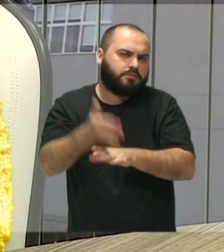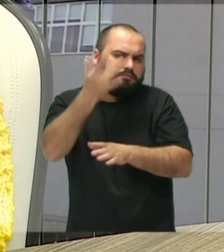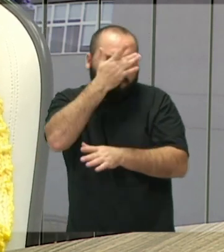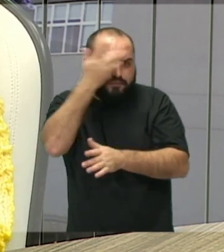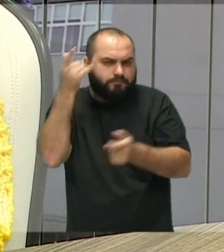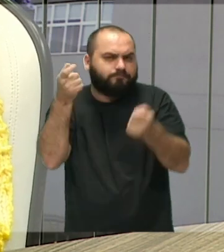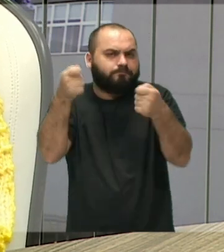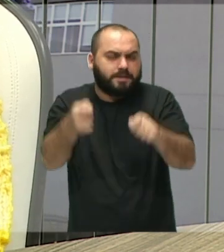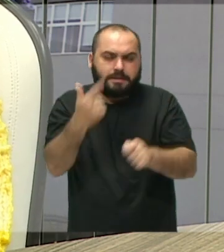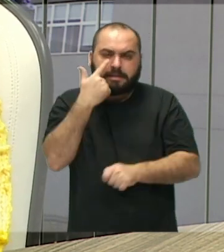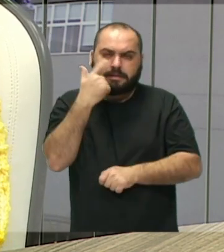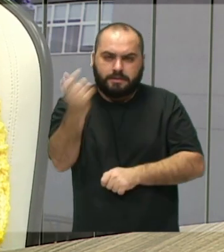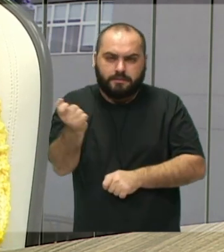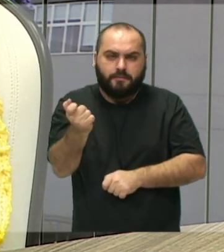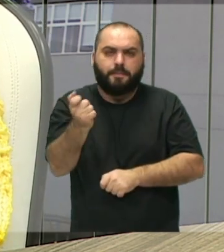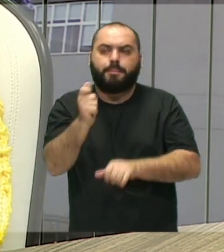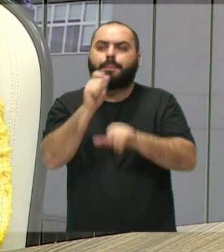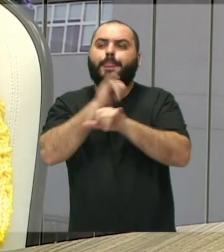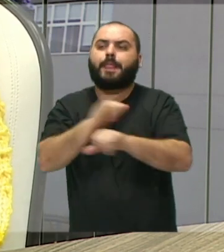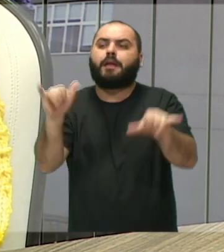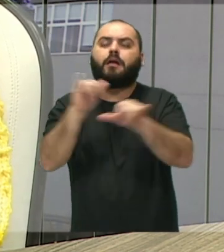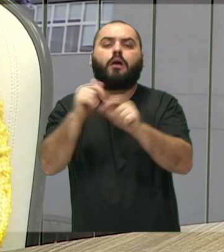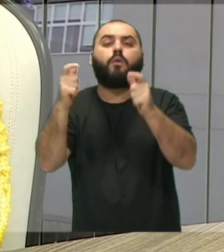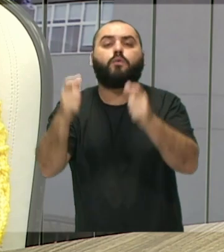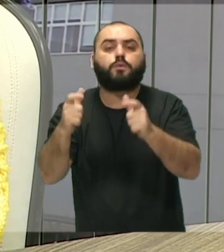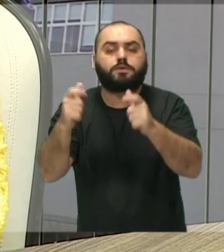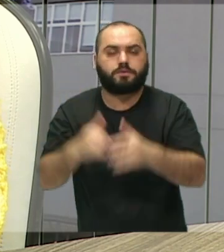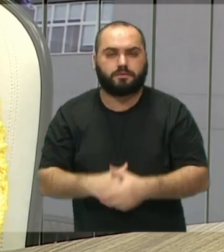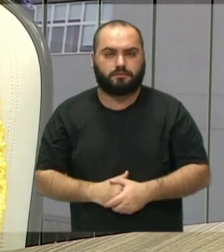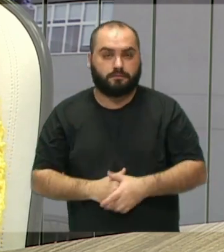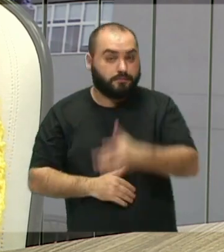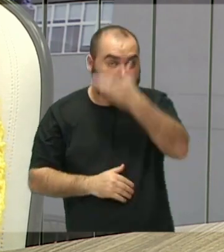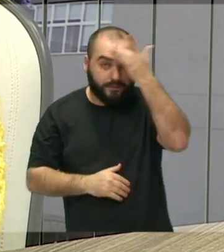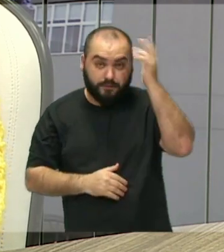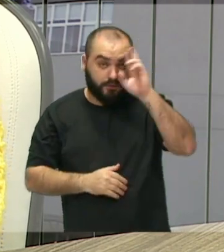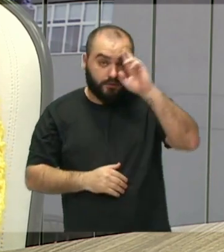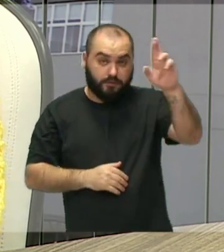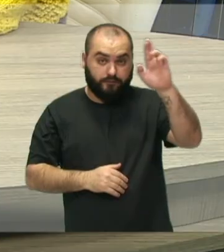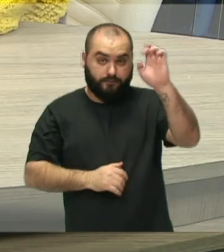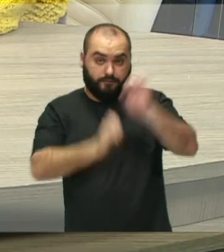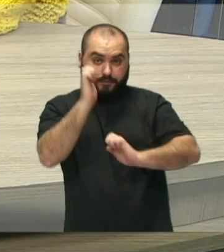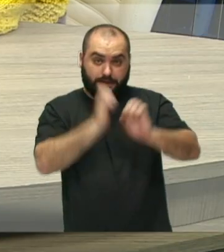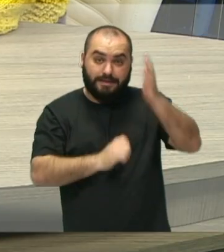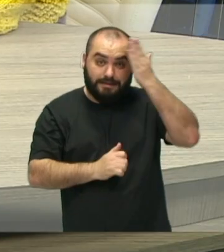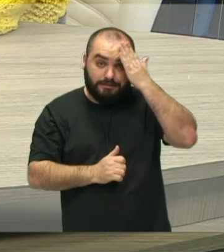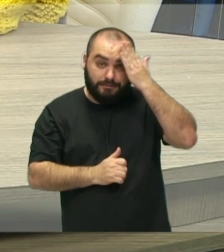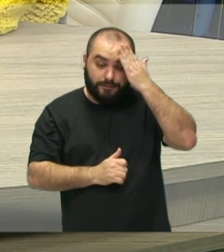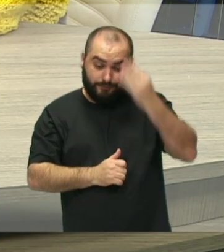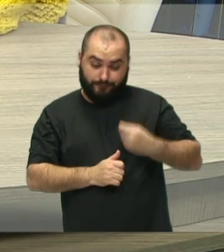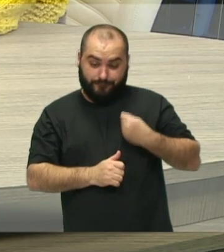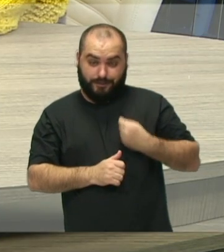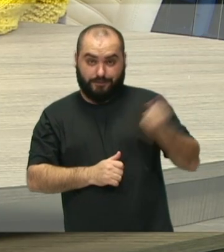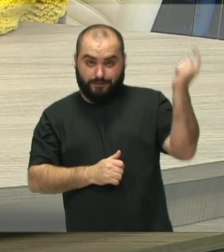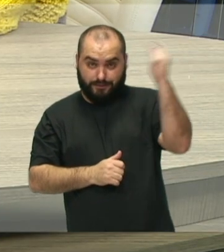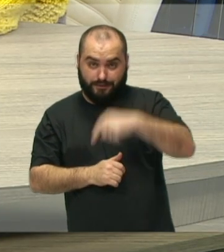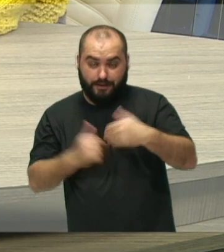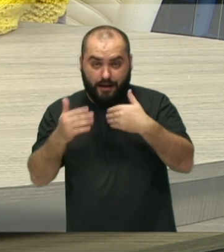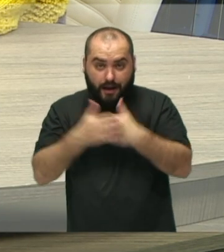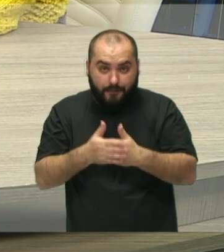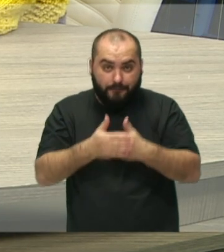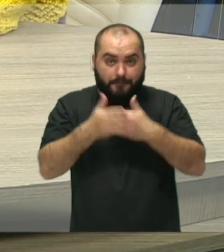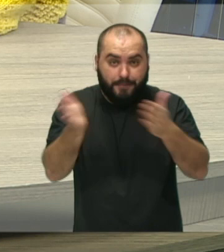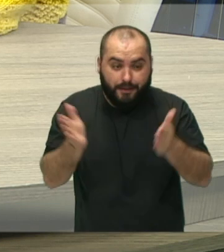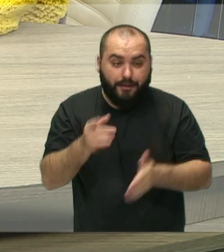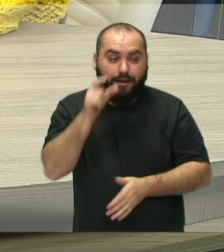também vocês estão fazendo essa divulgação para que o empresário ele saiba que ele tem aqui a porta aberta para que ele